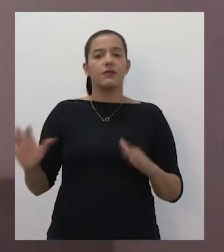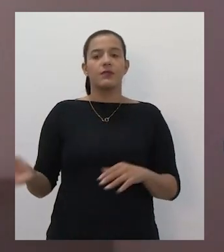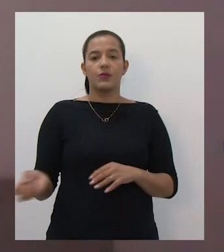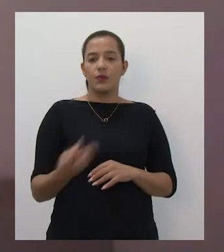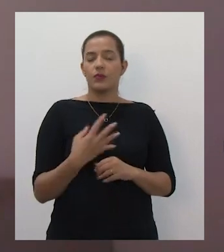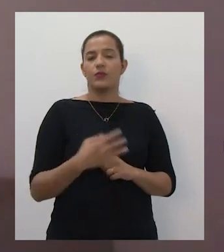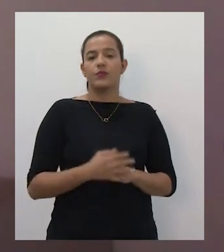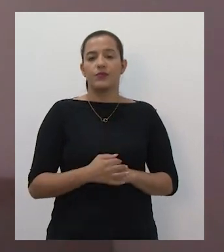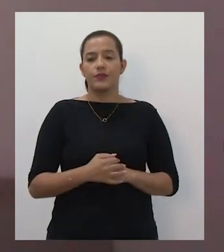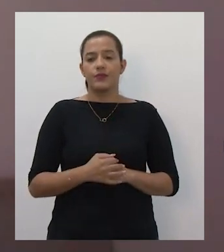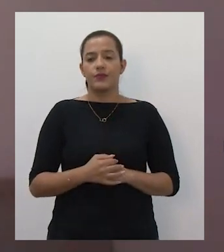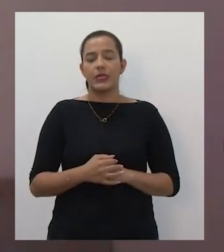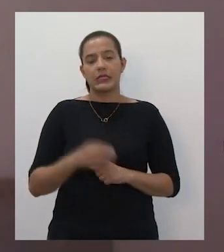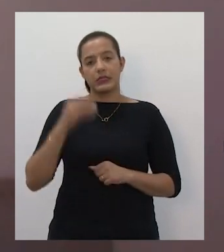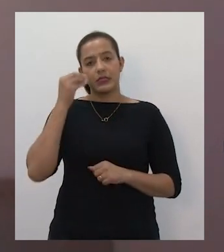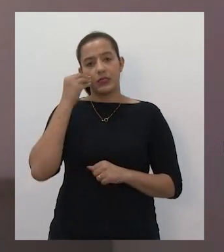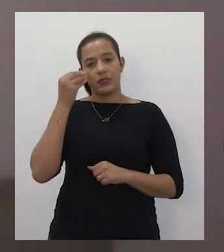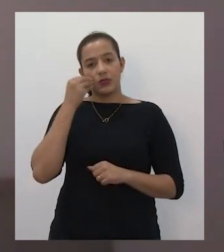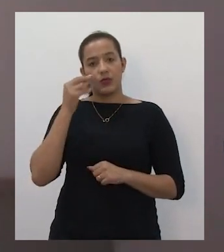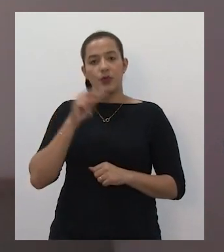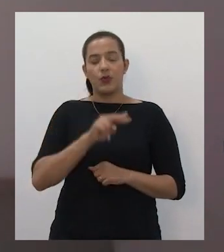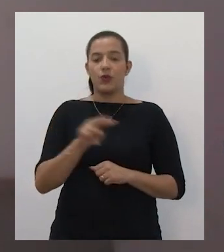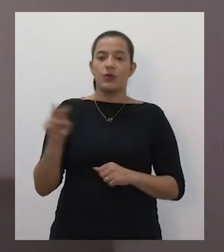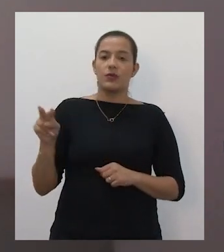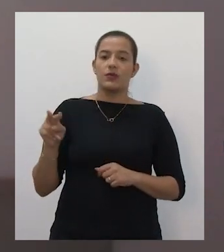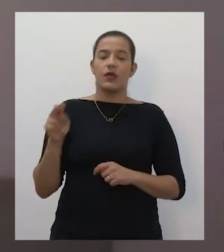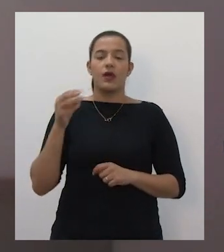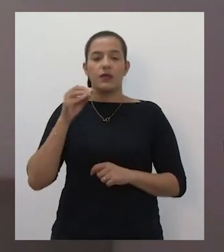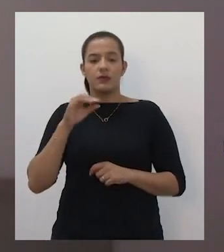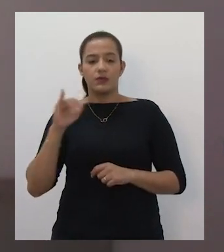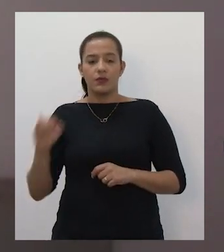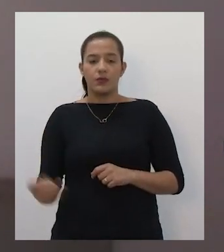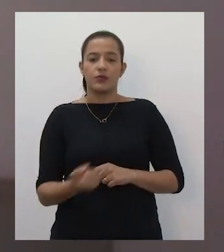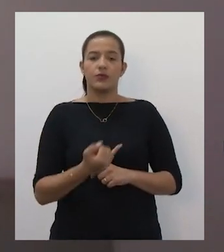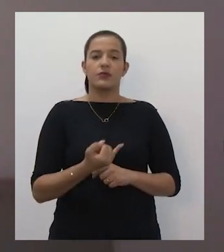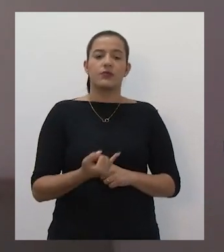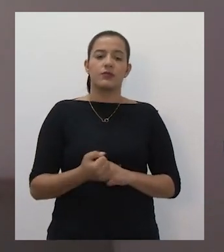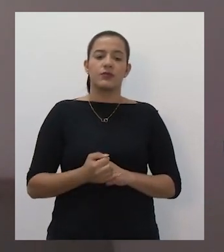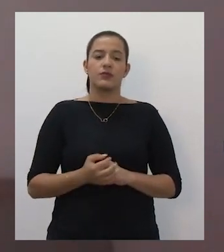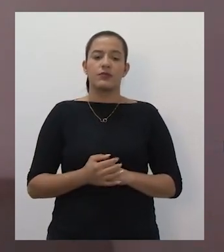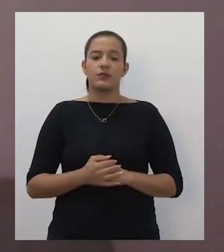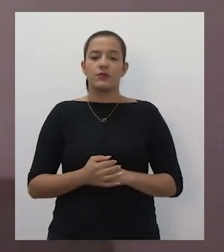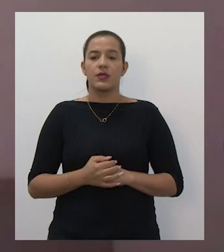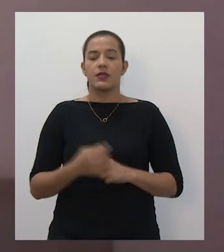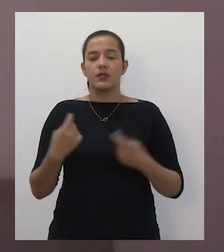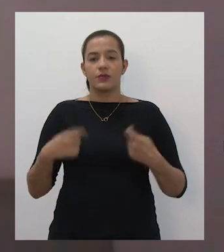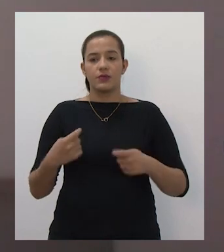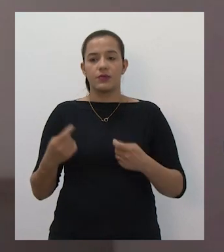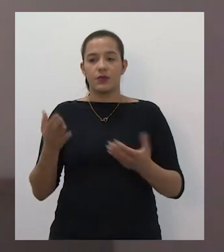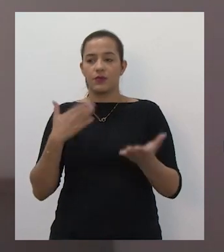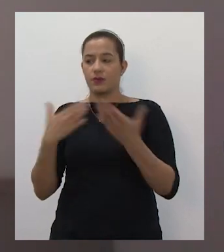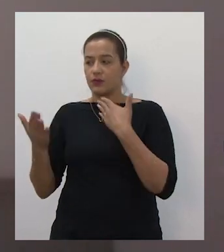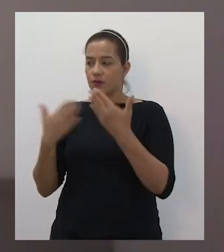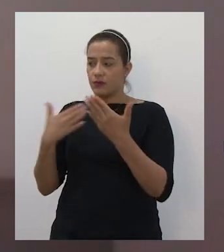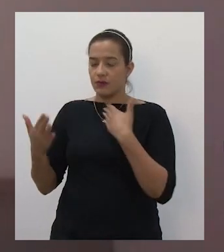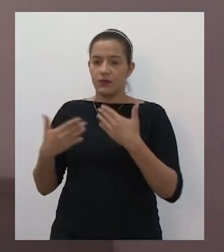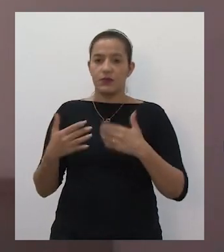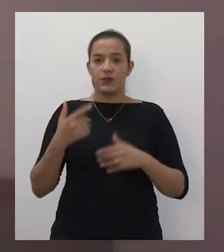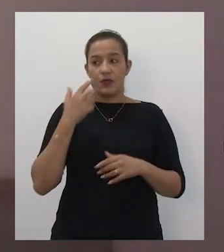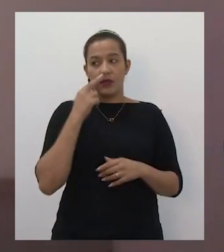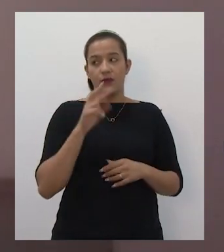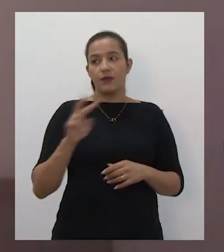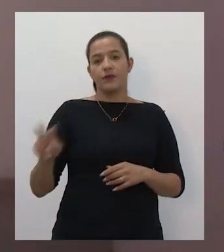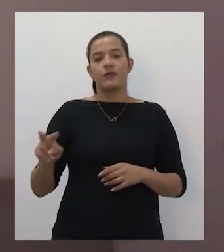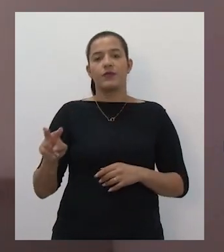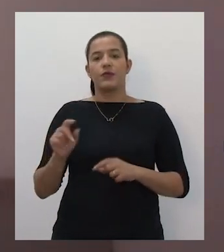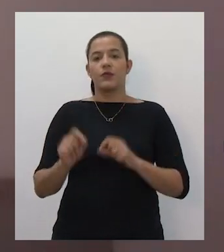realmente. A gente se propôs a olhar as oportunidades. A gente tem que começar a ver que